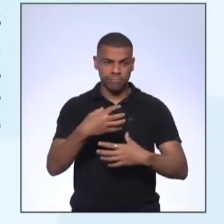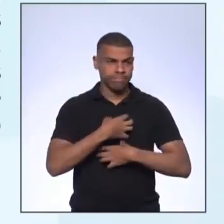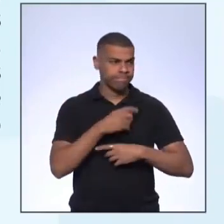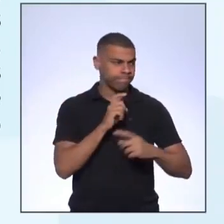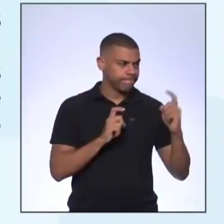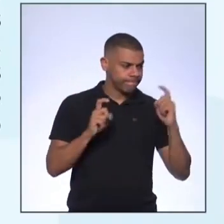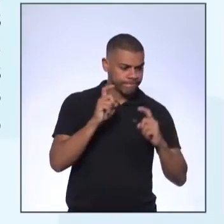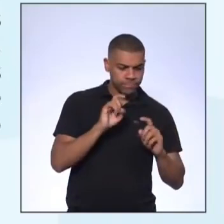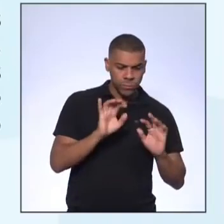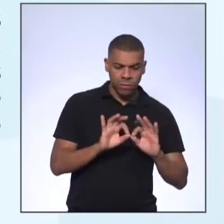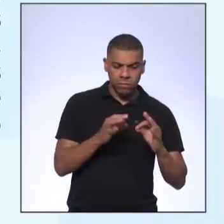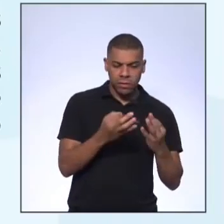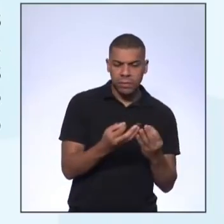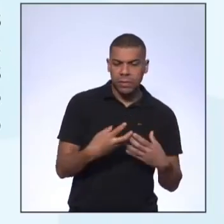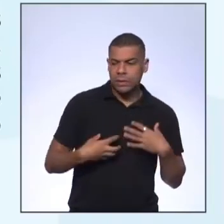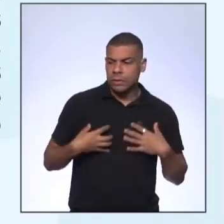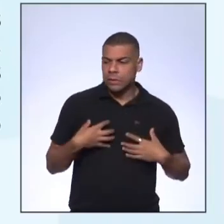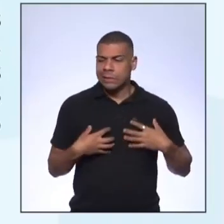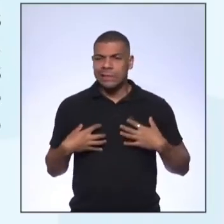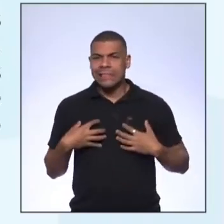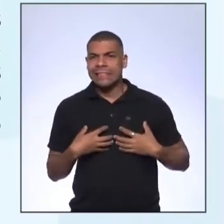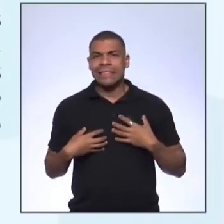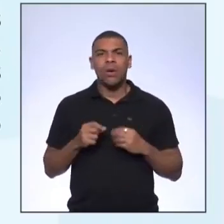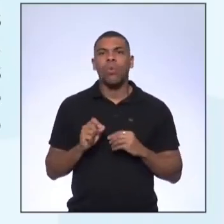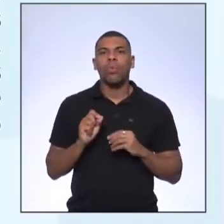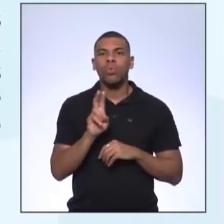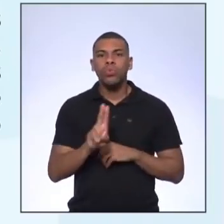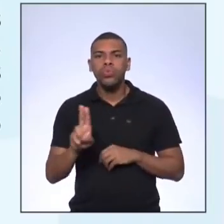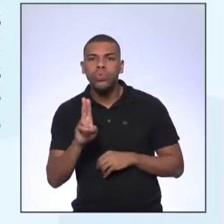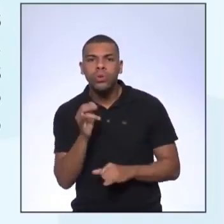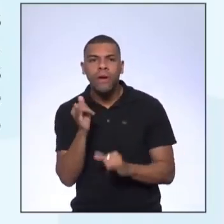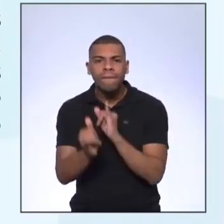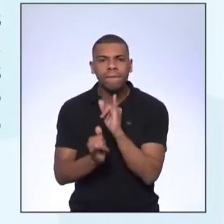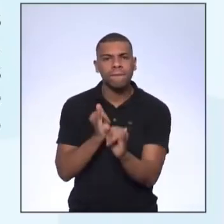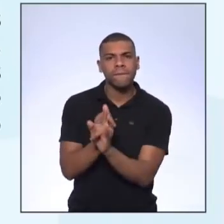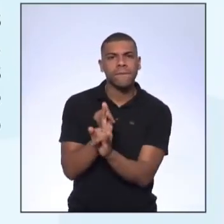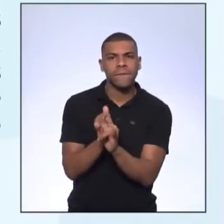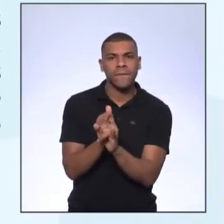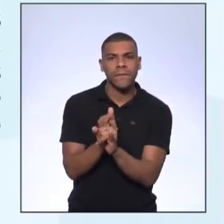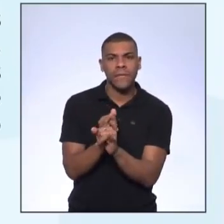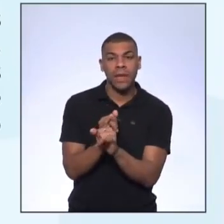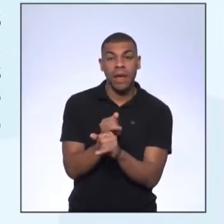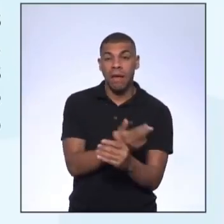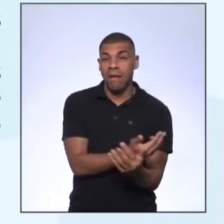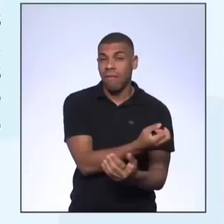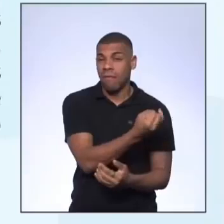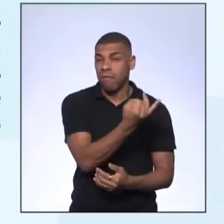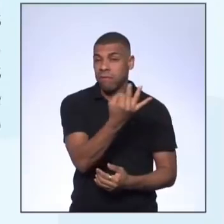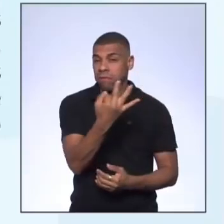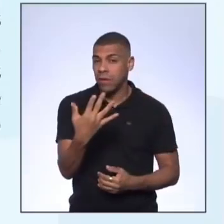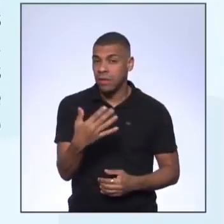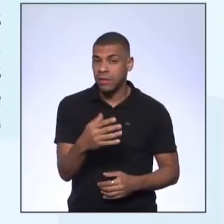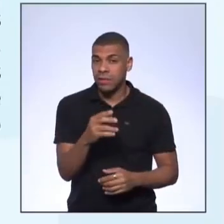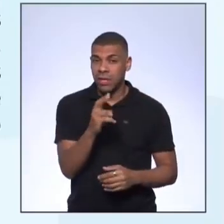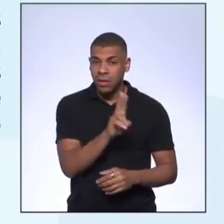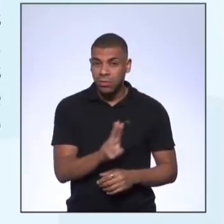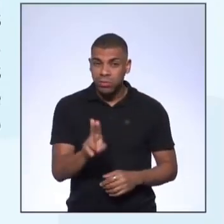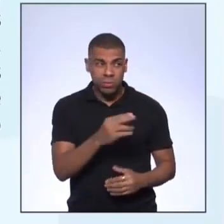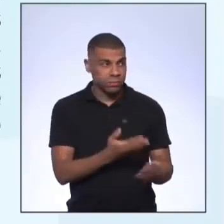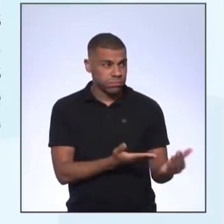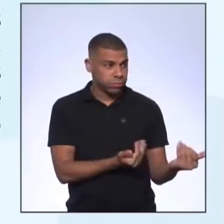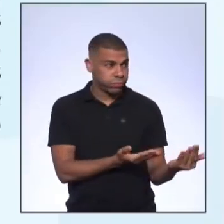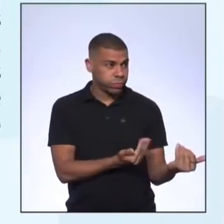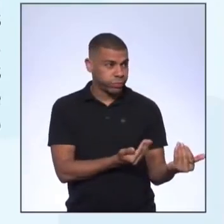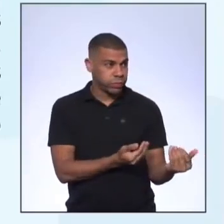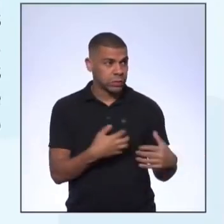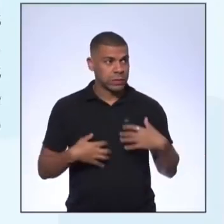pais quanto à utilização da internet por seus filhos se dá uma vez que muitos adolescentes tomam atitudes que expõem ao